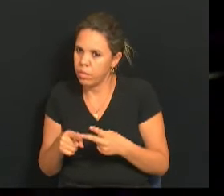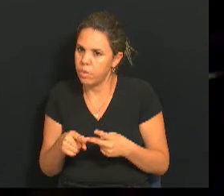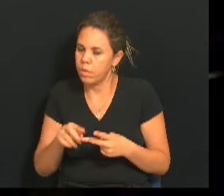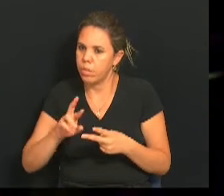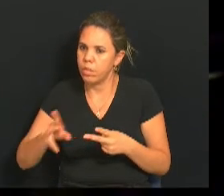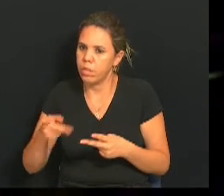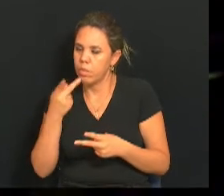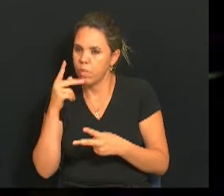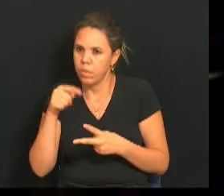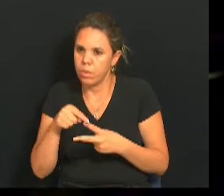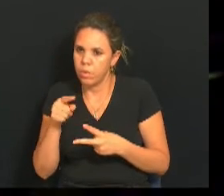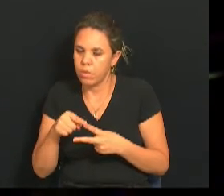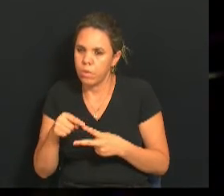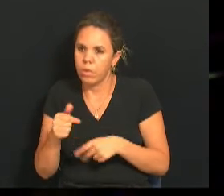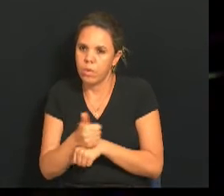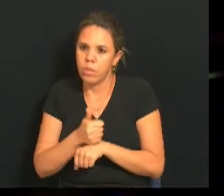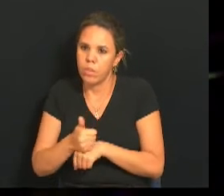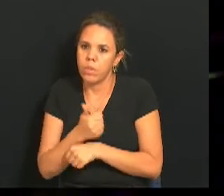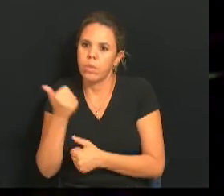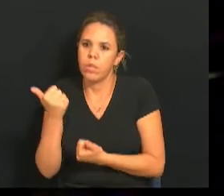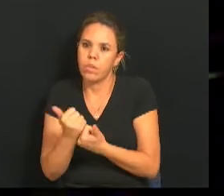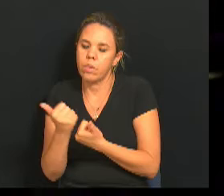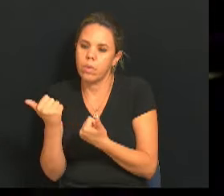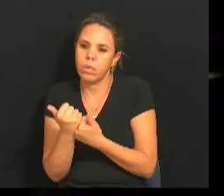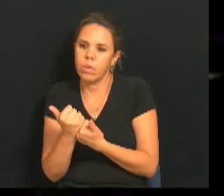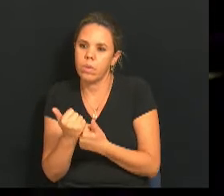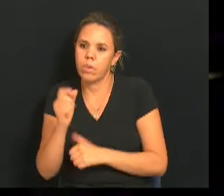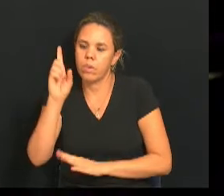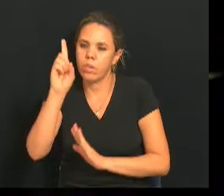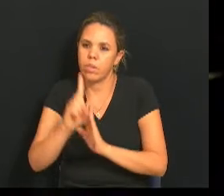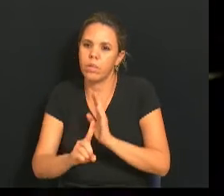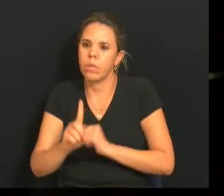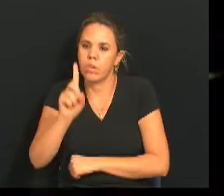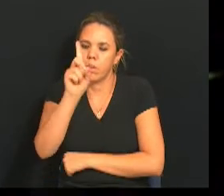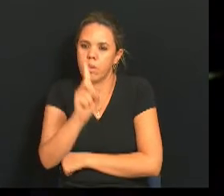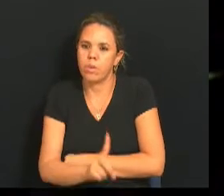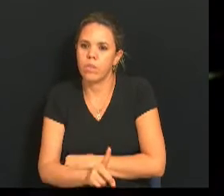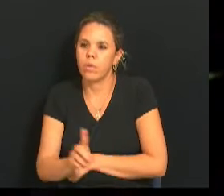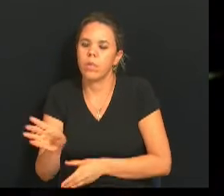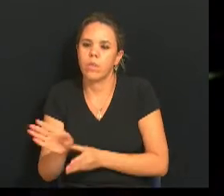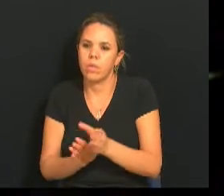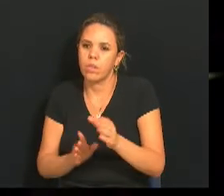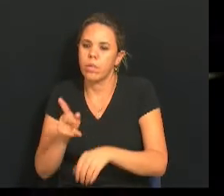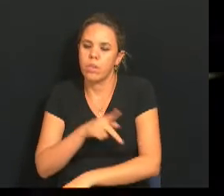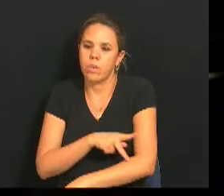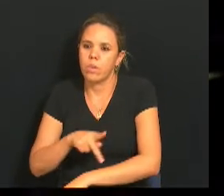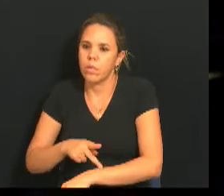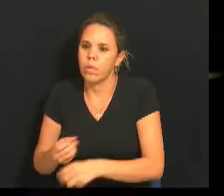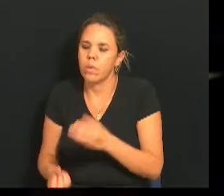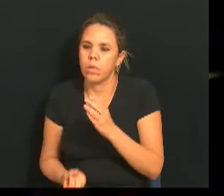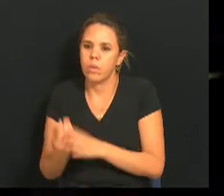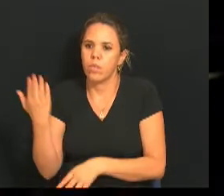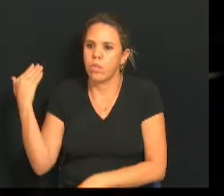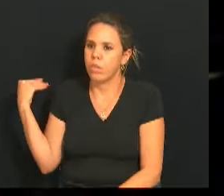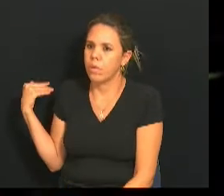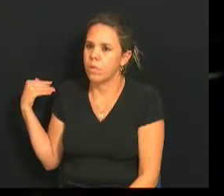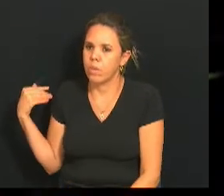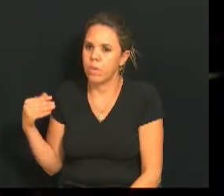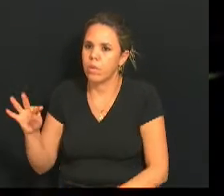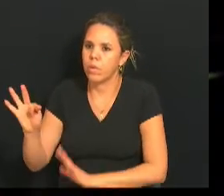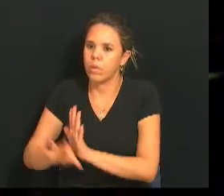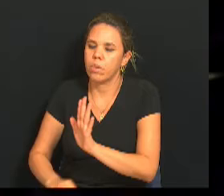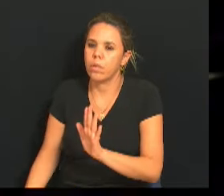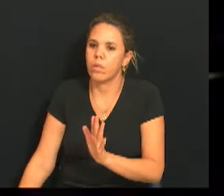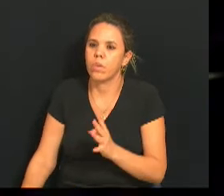dizia que os cargos de vice-diretor, diretor, orientação pedagógica, e foi criado, naquele momento, né, no texto, um